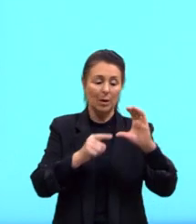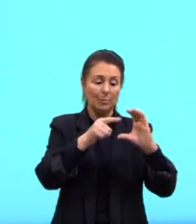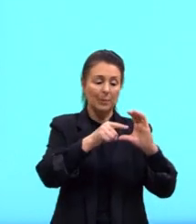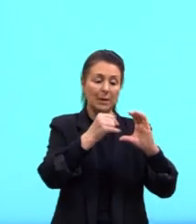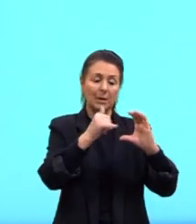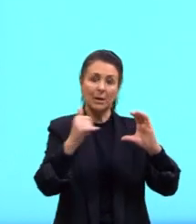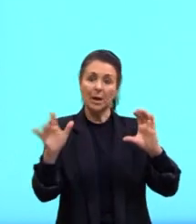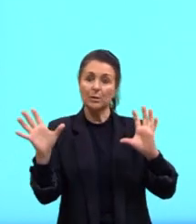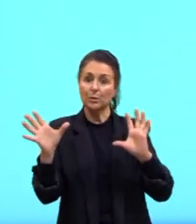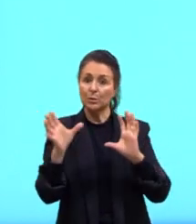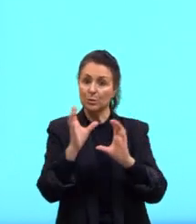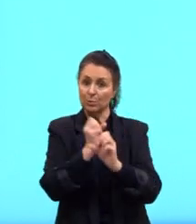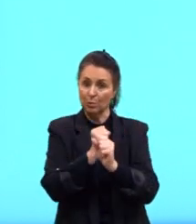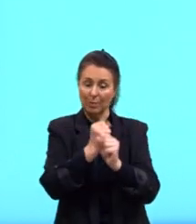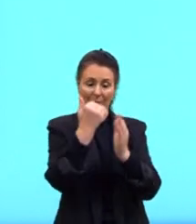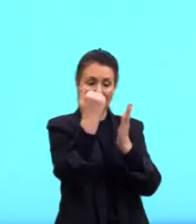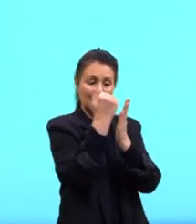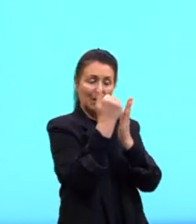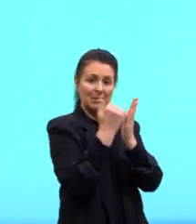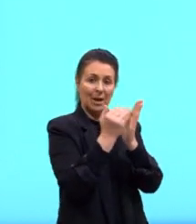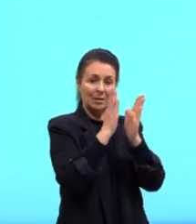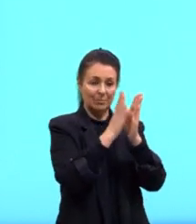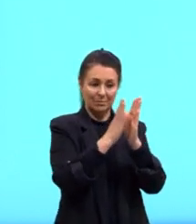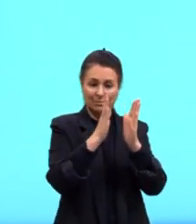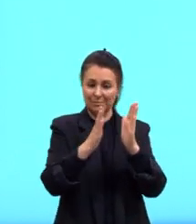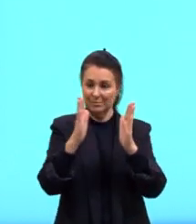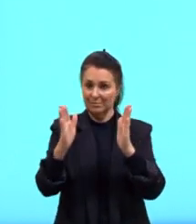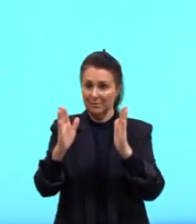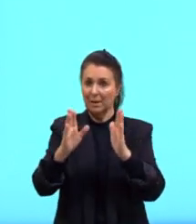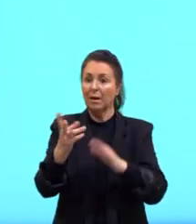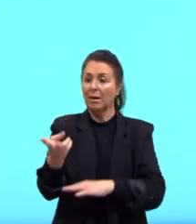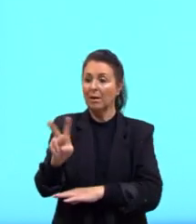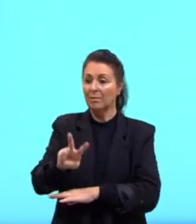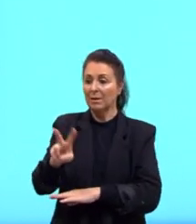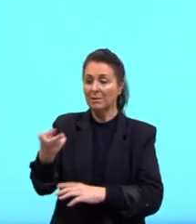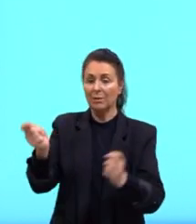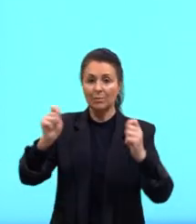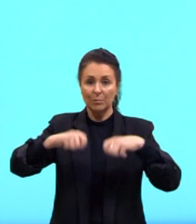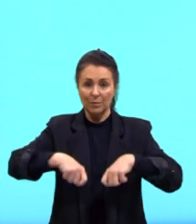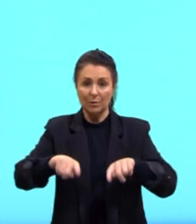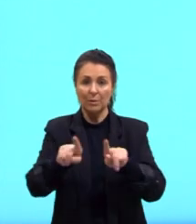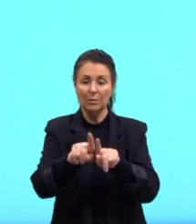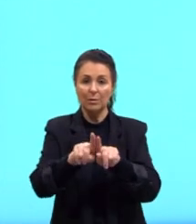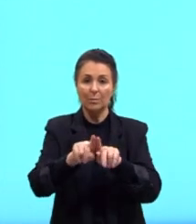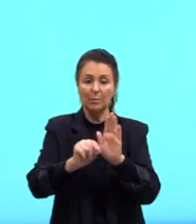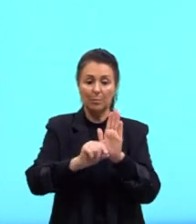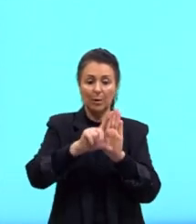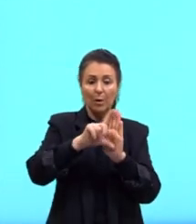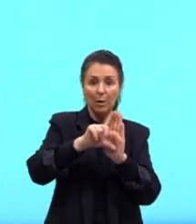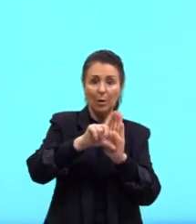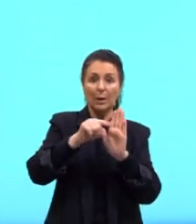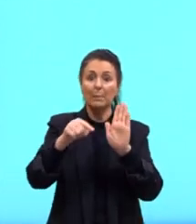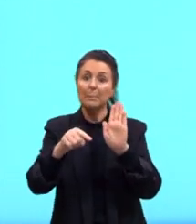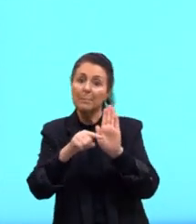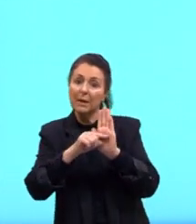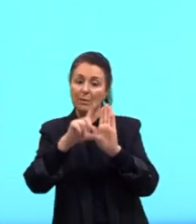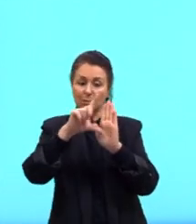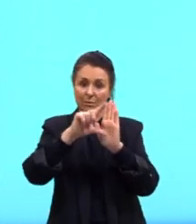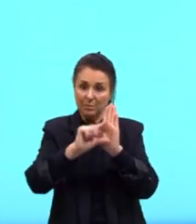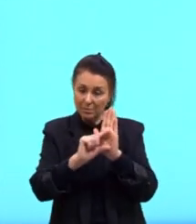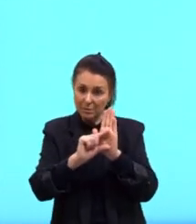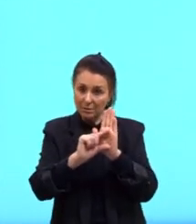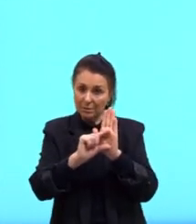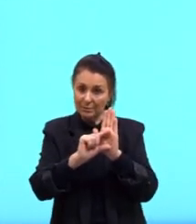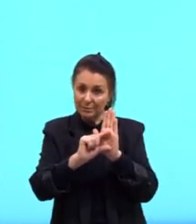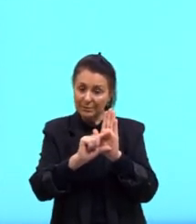a gente soma quando tá em série saber como calcular uma variação de potencial que através do maior menos o menor e aí a gente